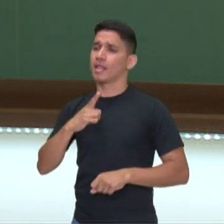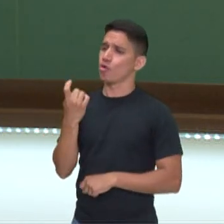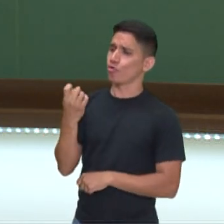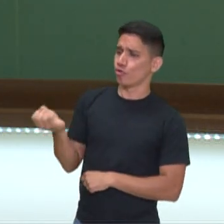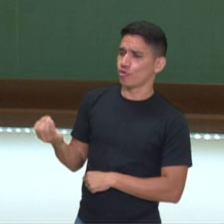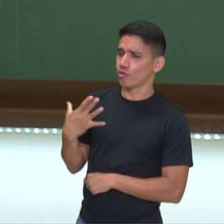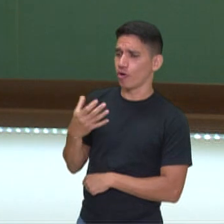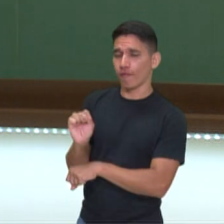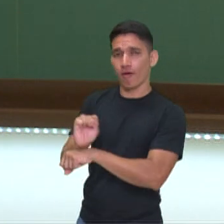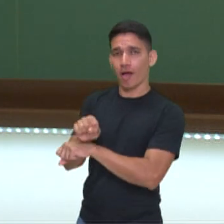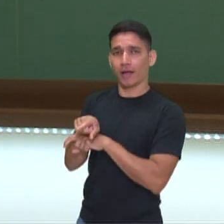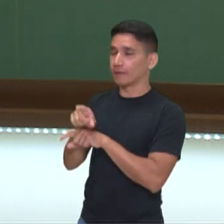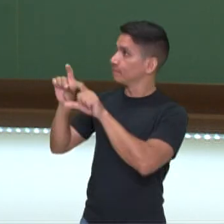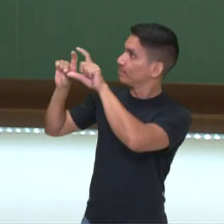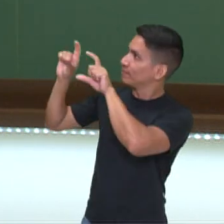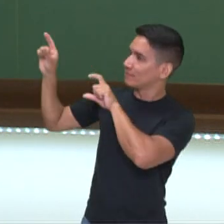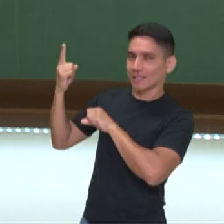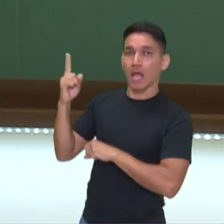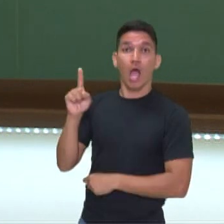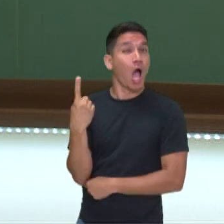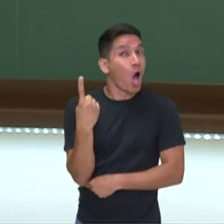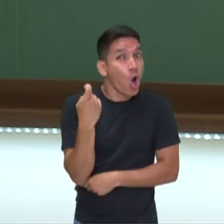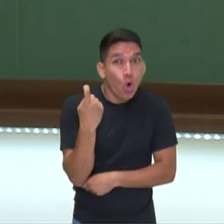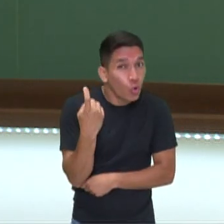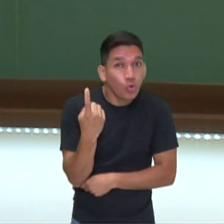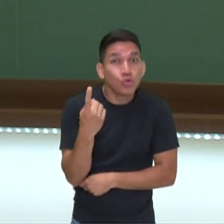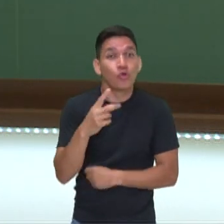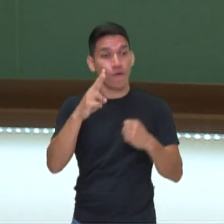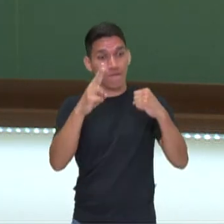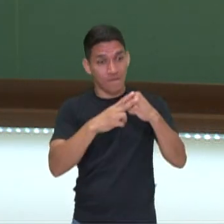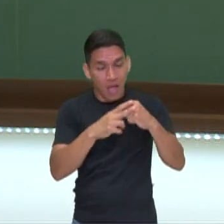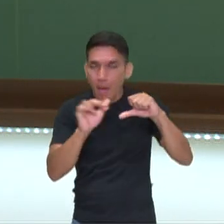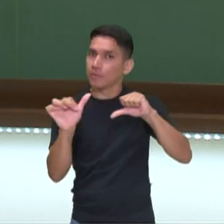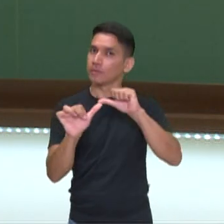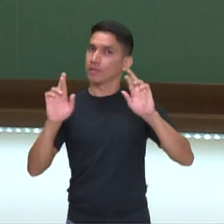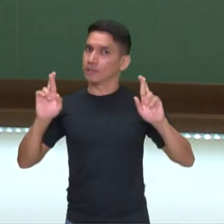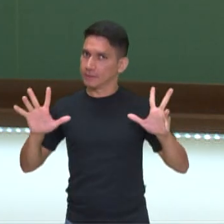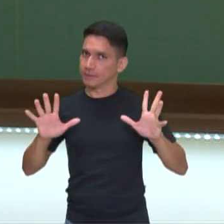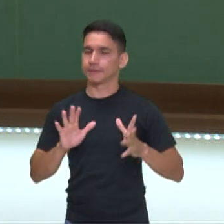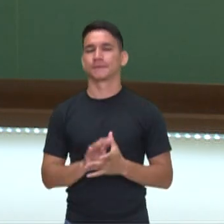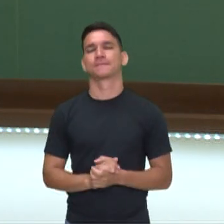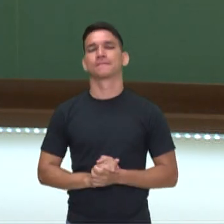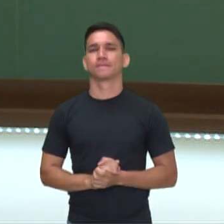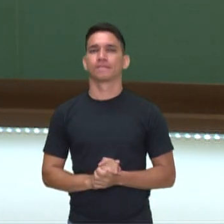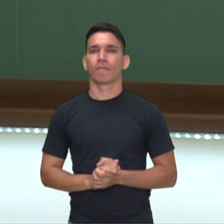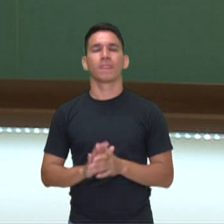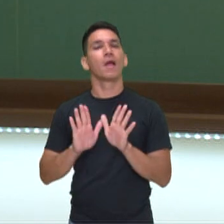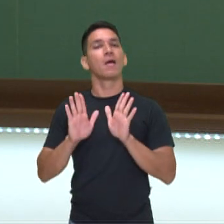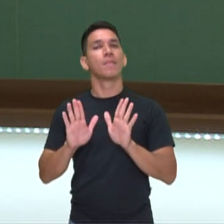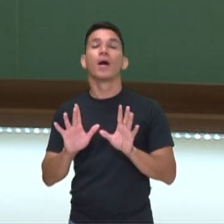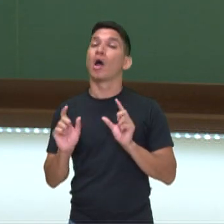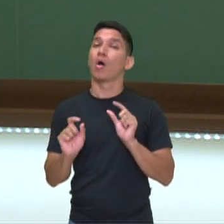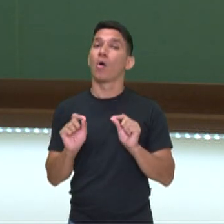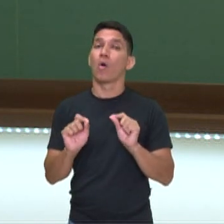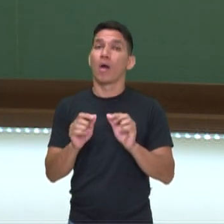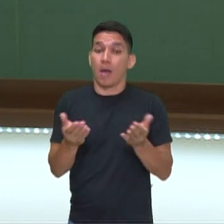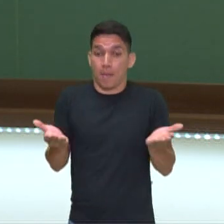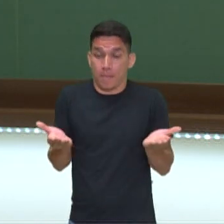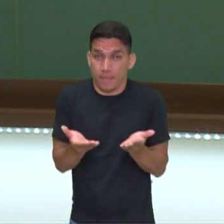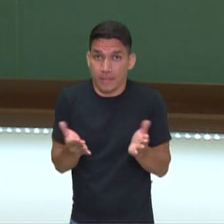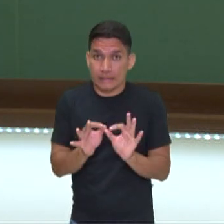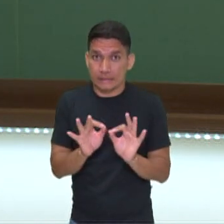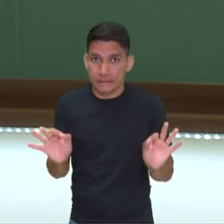carro novo. Só que é a única situação que vai diferenciar. Mas o presente simples na